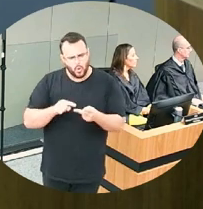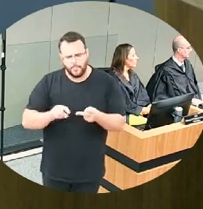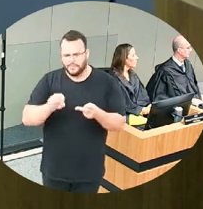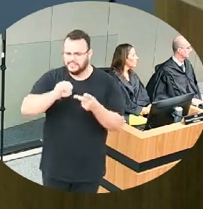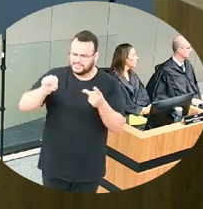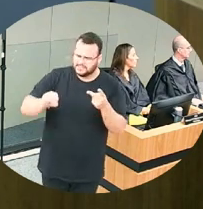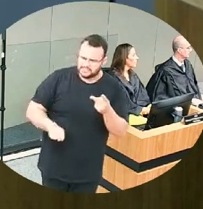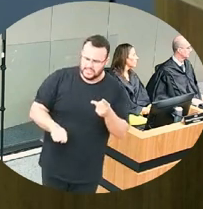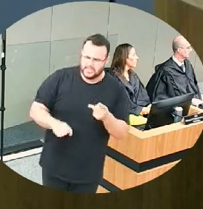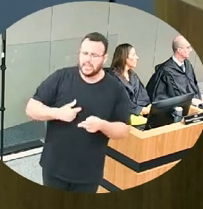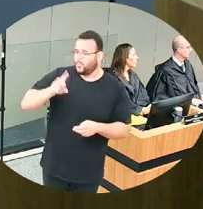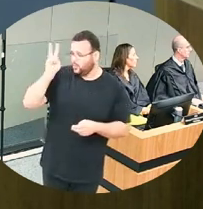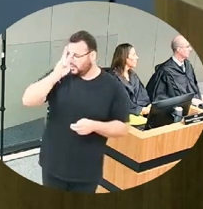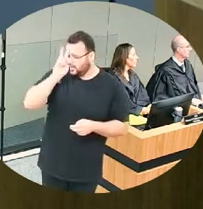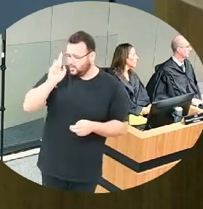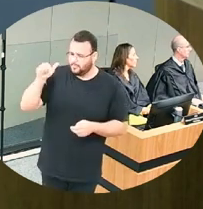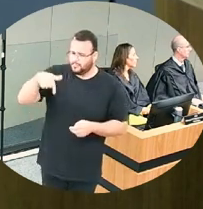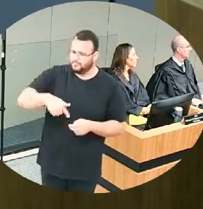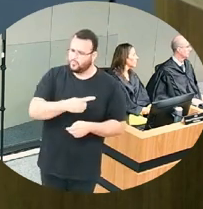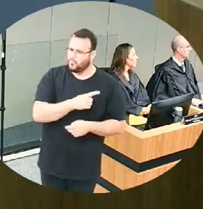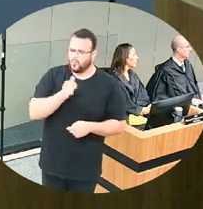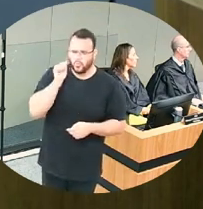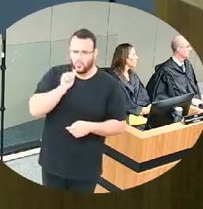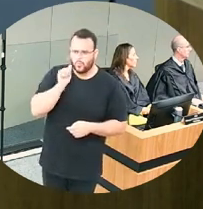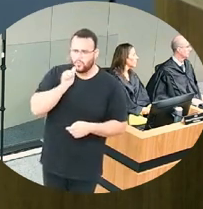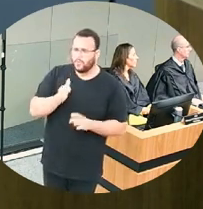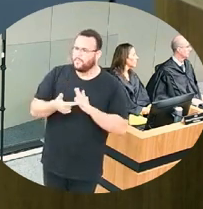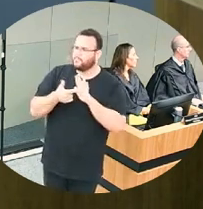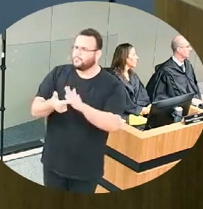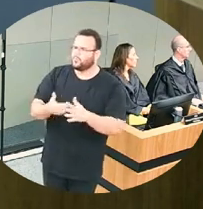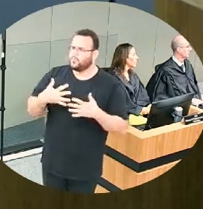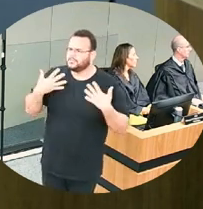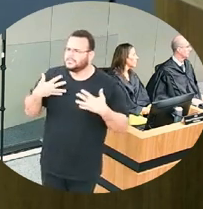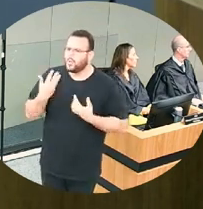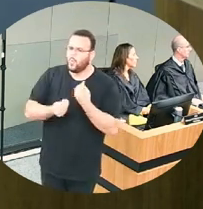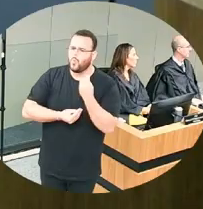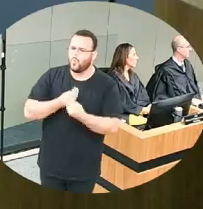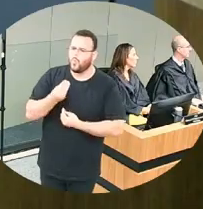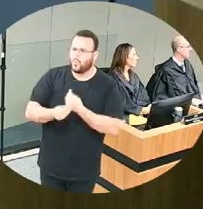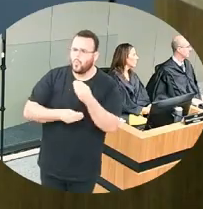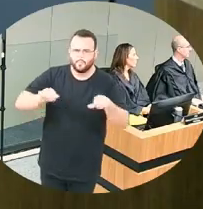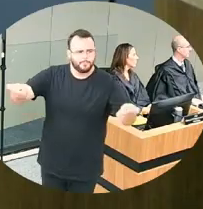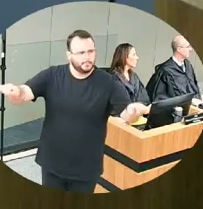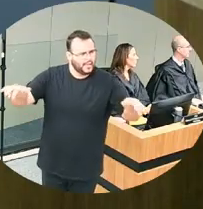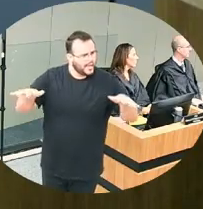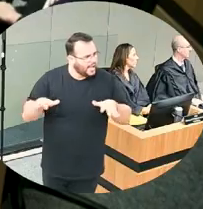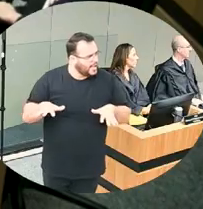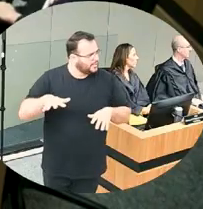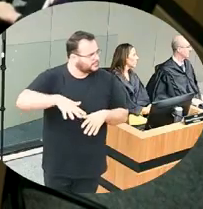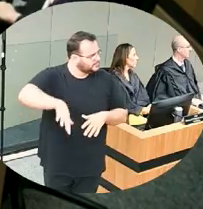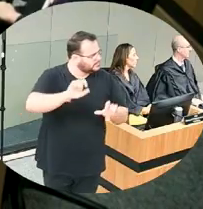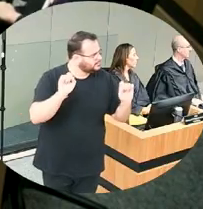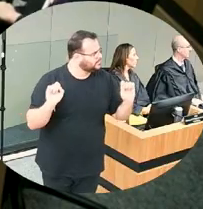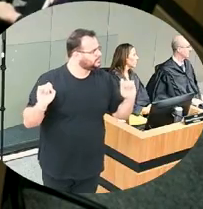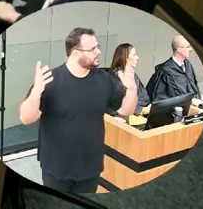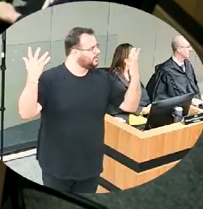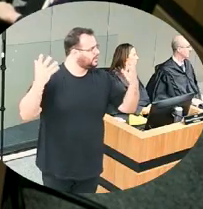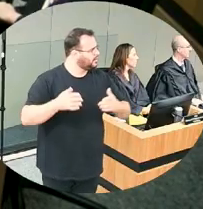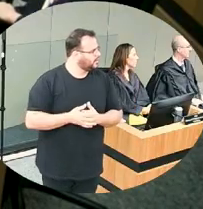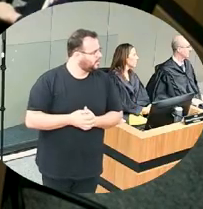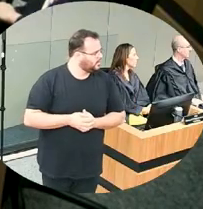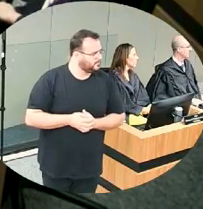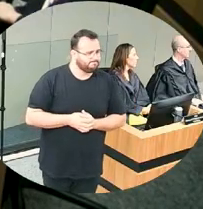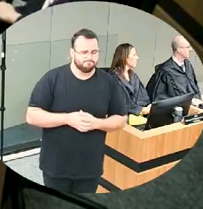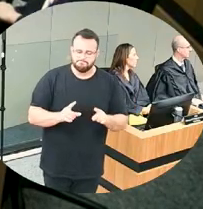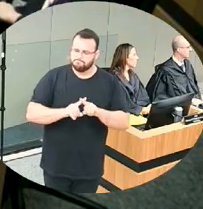de sistema Eu lembro quando eu tive aqui que o senhor me mostrava numa alegria como ficaria esse auditório esse pleno mas